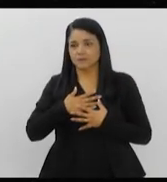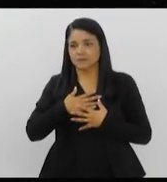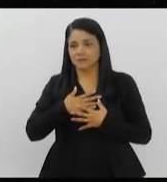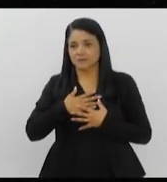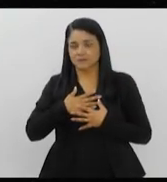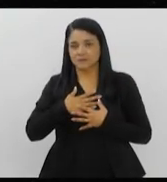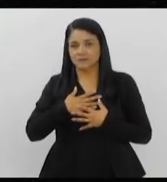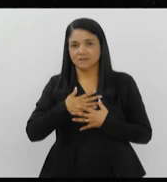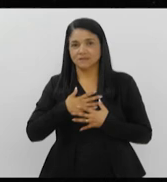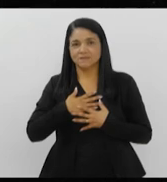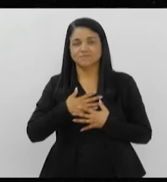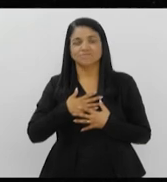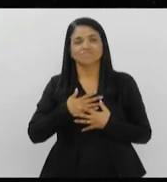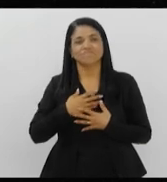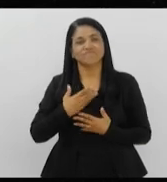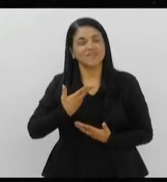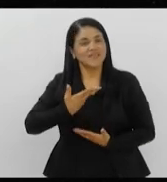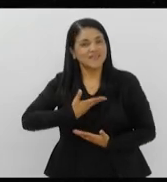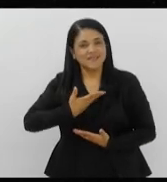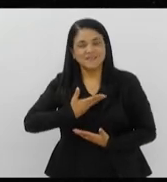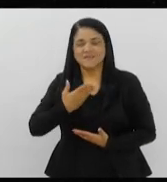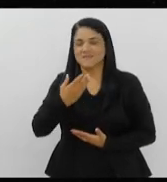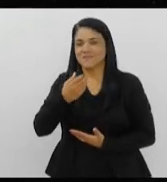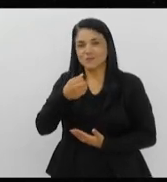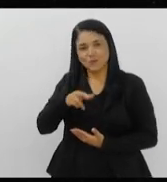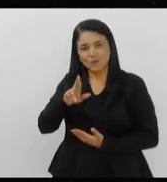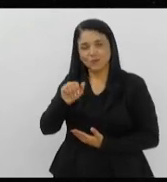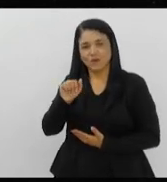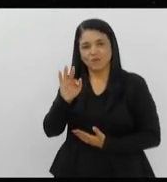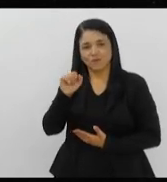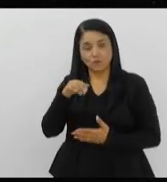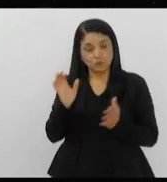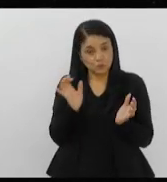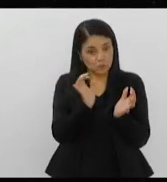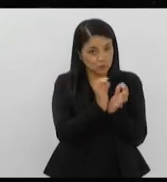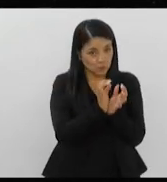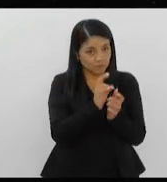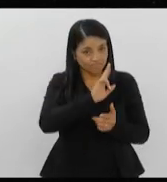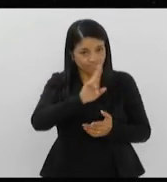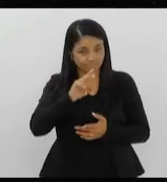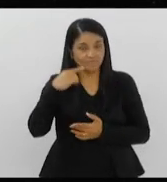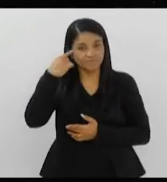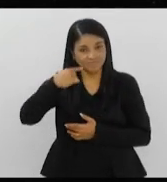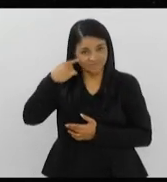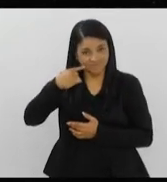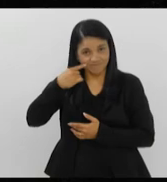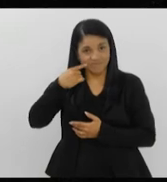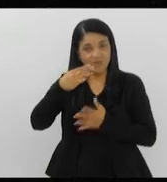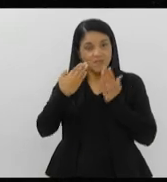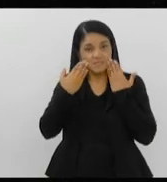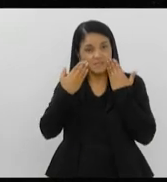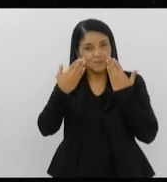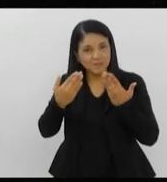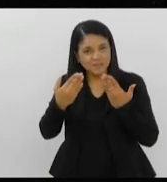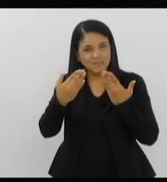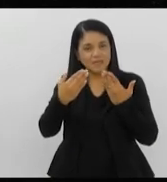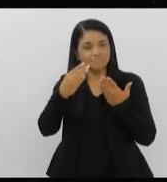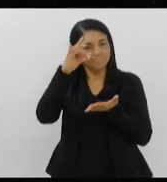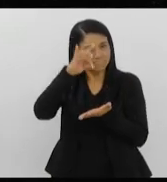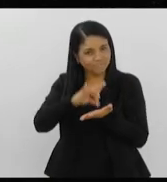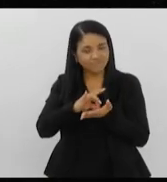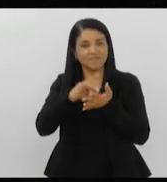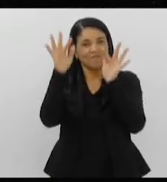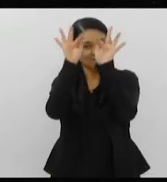mim querido Dr Afonso destre em nome de toda a equipe da destre advocacia gostaríamos de expressar a nossas mais sinceras